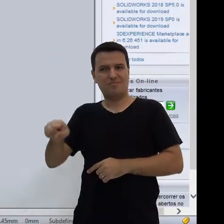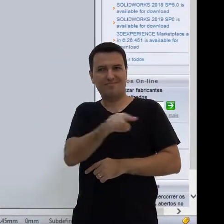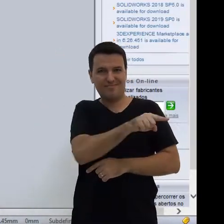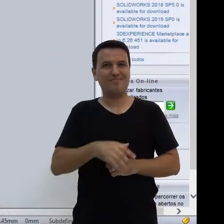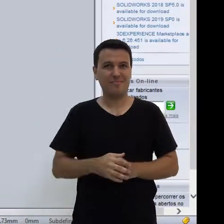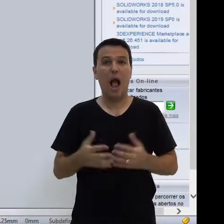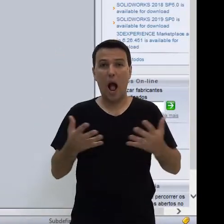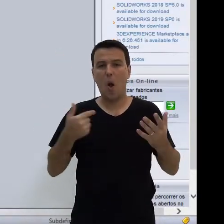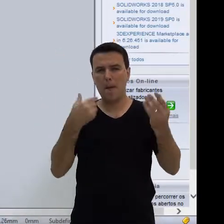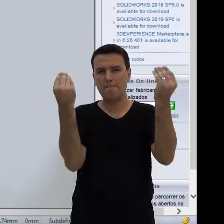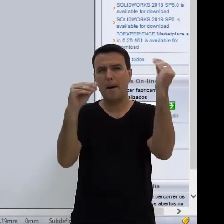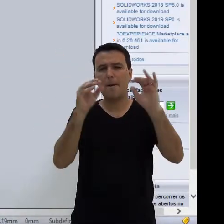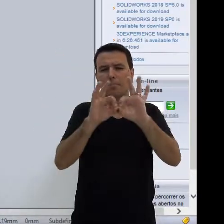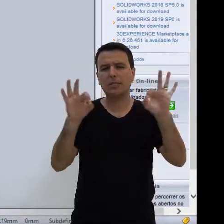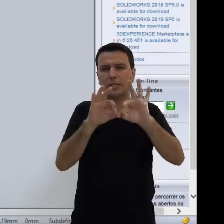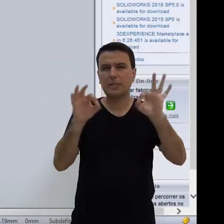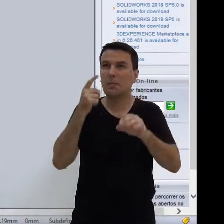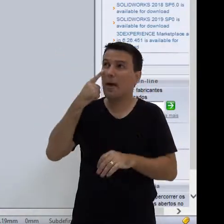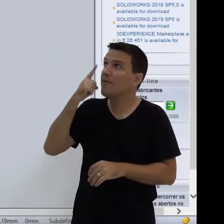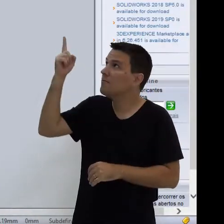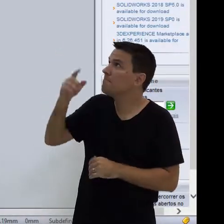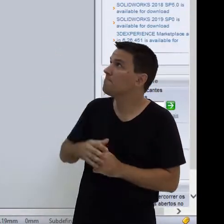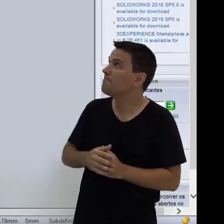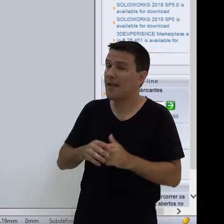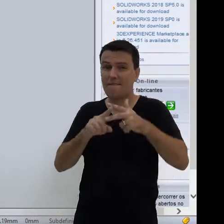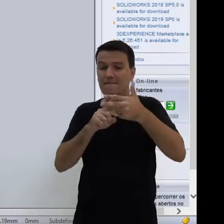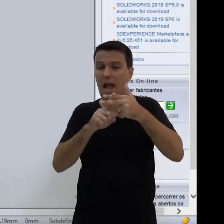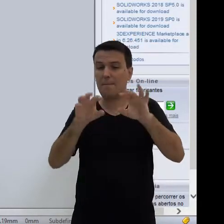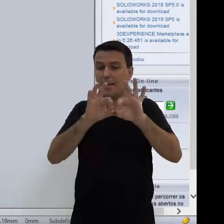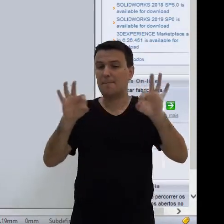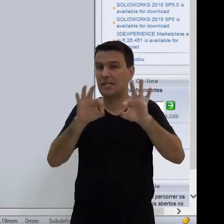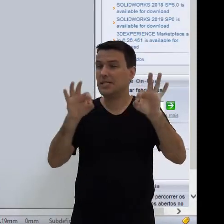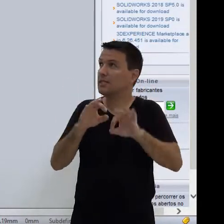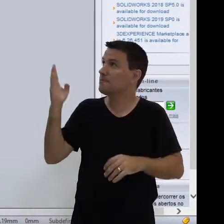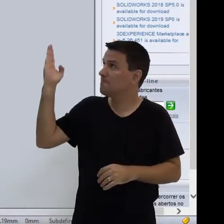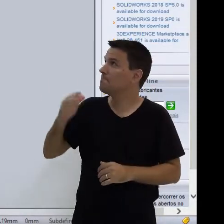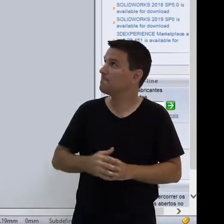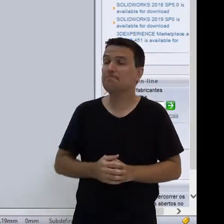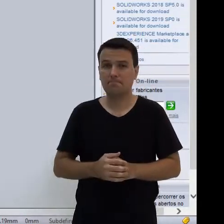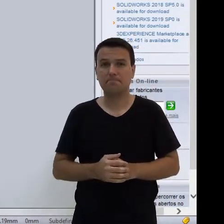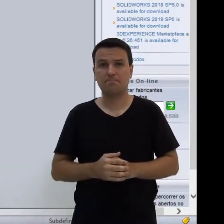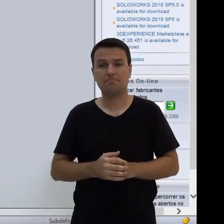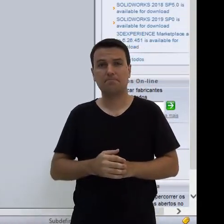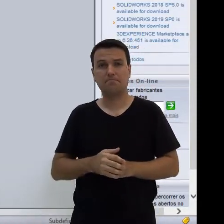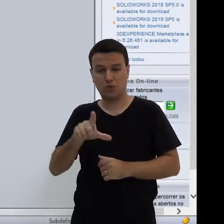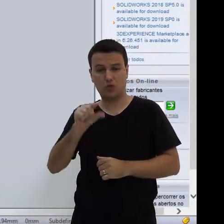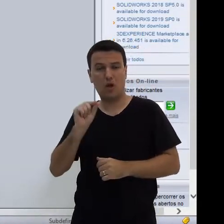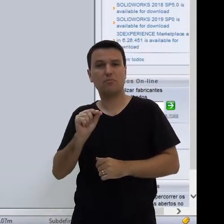passo é eu colocar as medidas. Então eu vou selecionar essa ferramenta chamada Dimensão Inteligente,